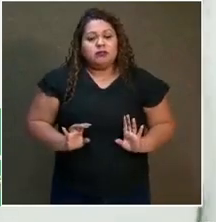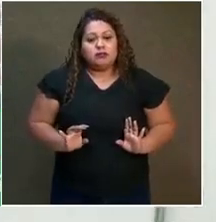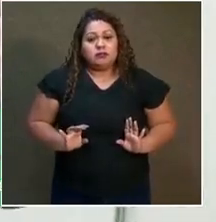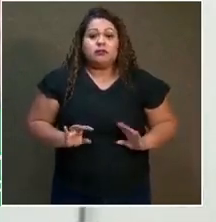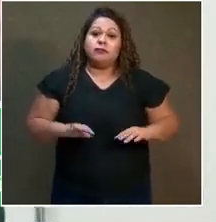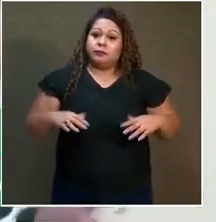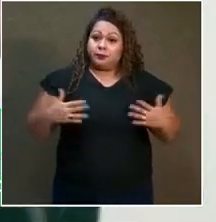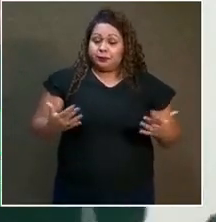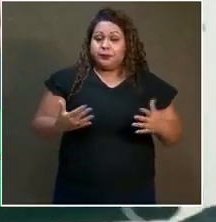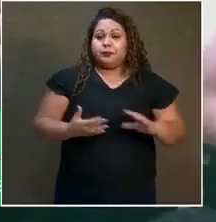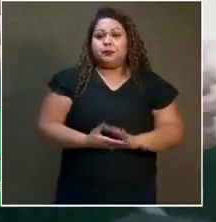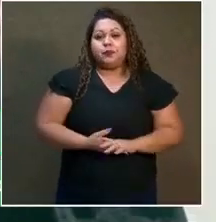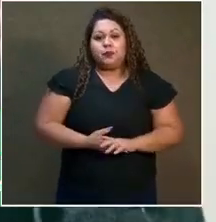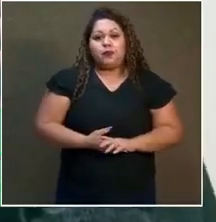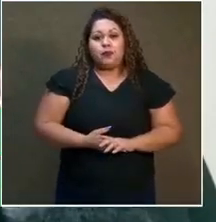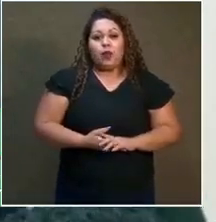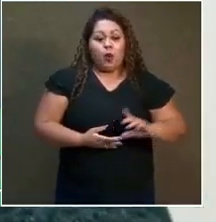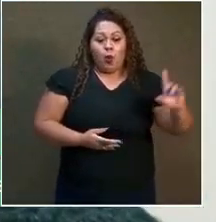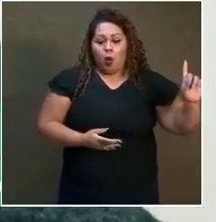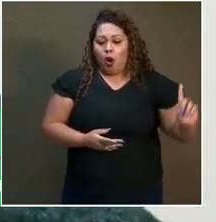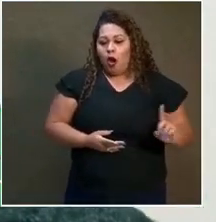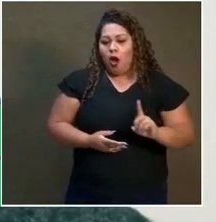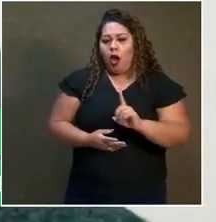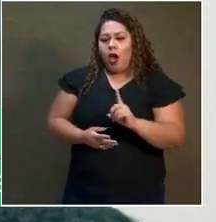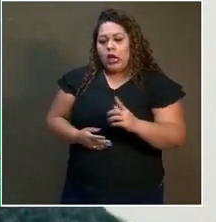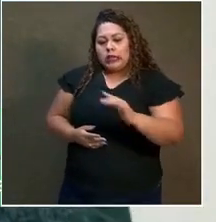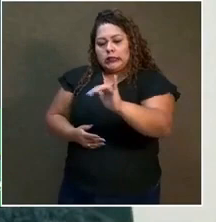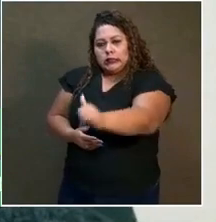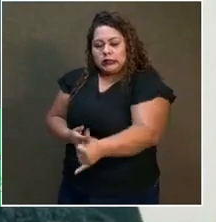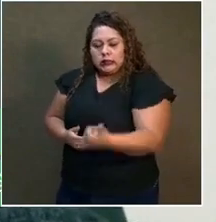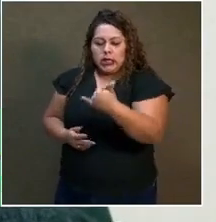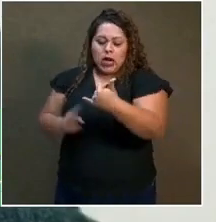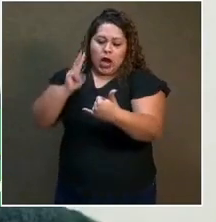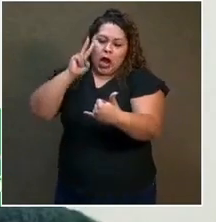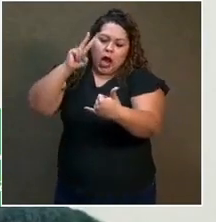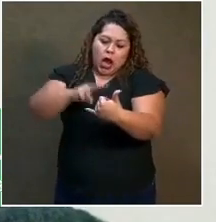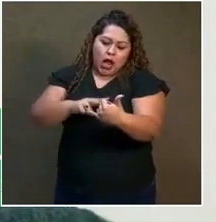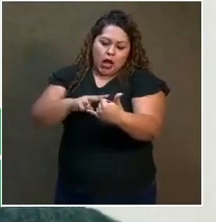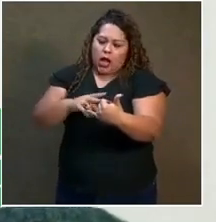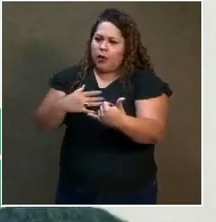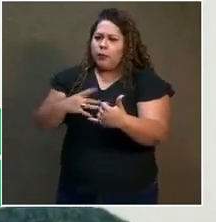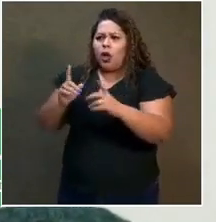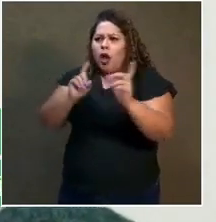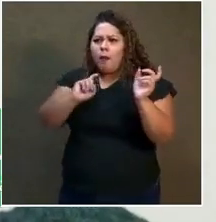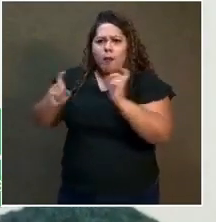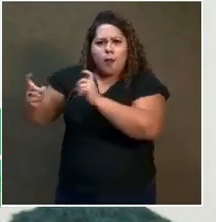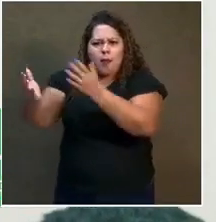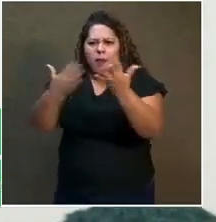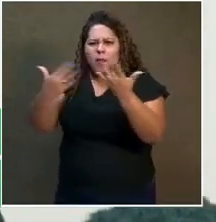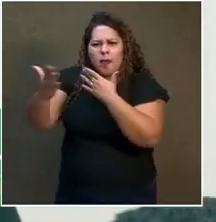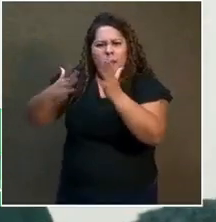Quando ele ali estava na casa, que viu aquelas mensagens e começou a discutir,